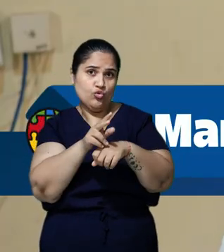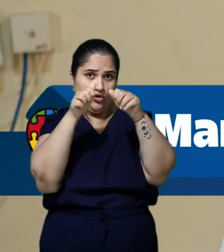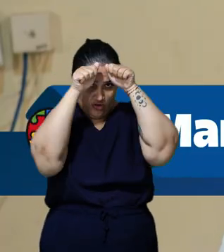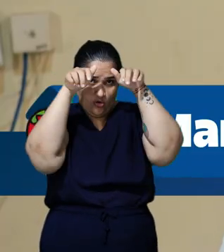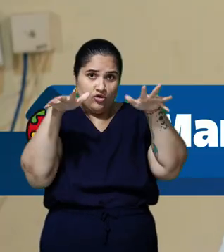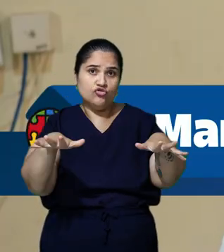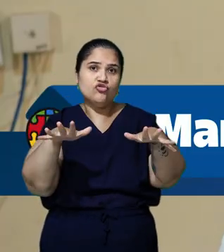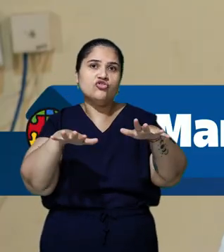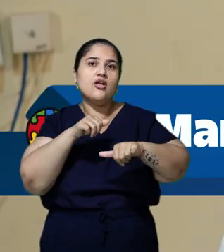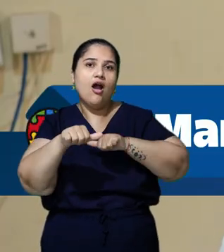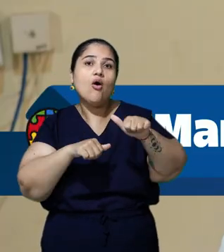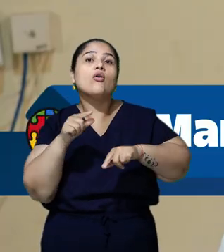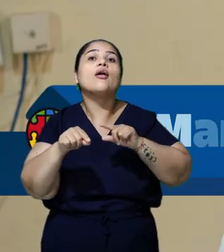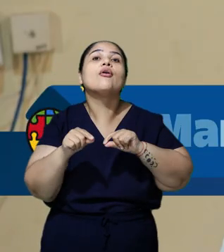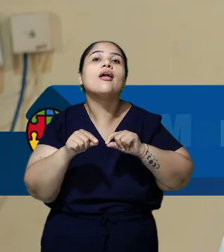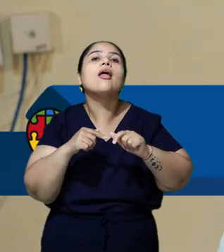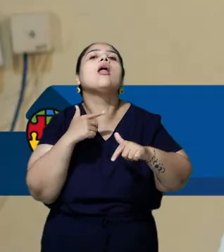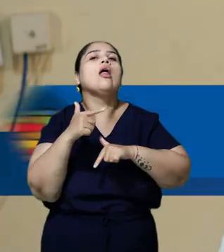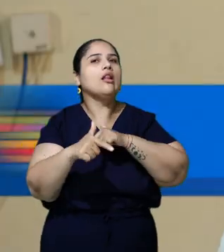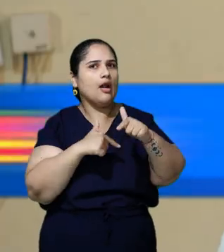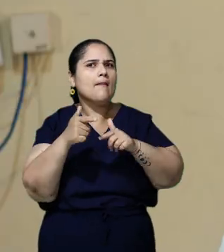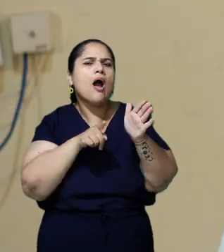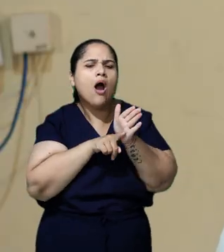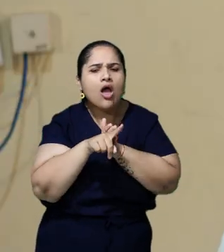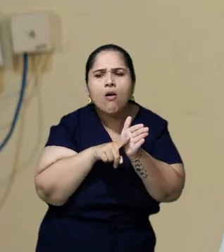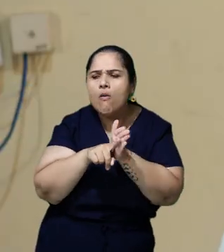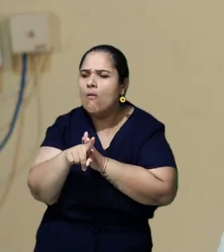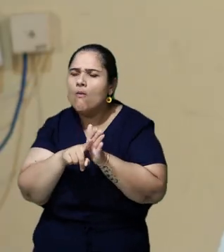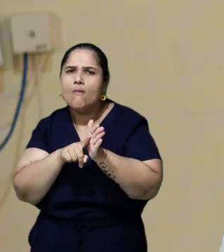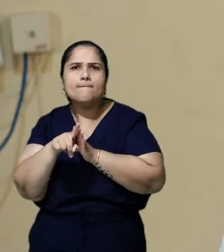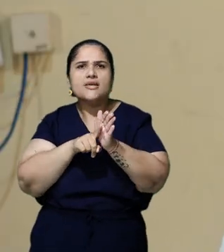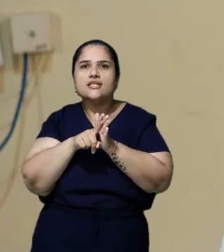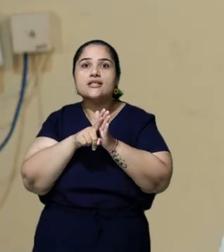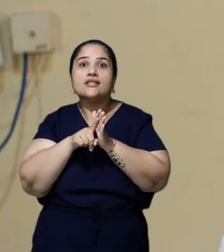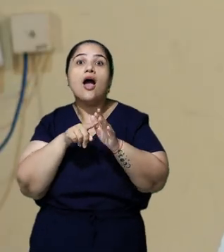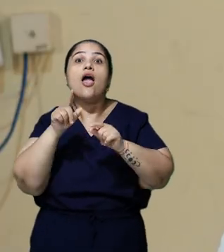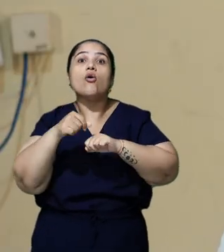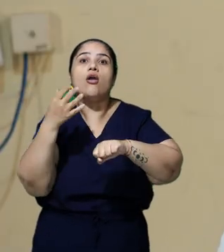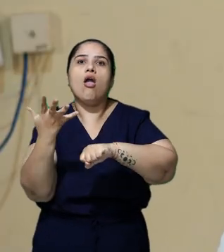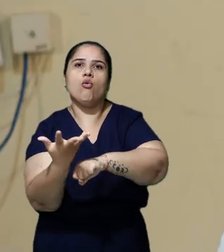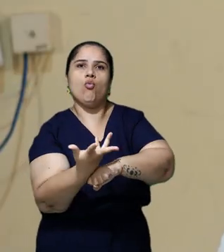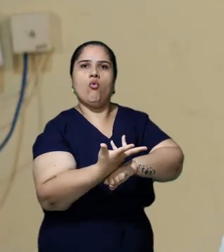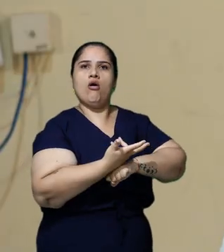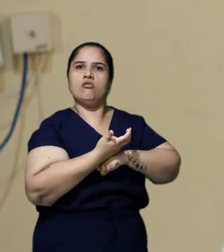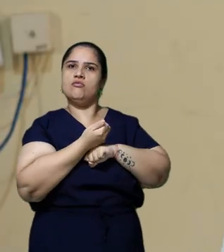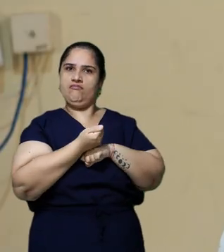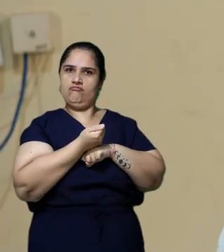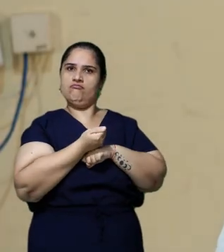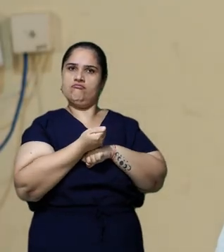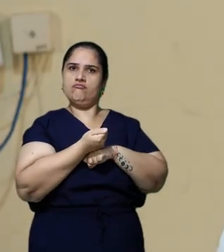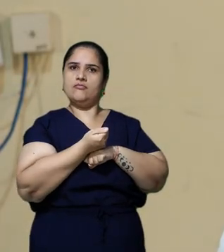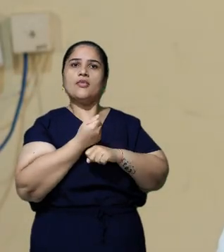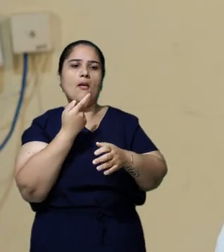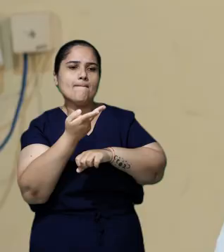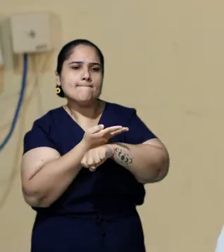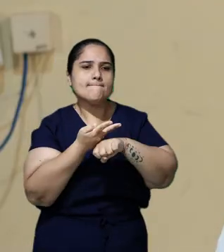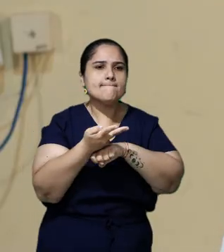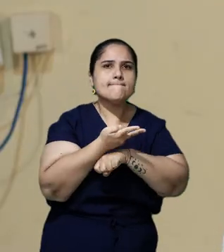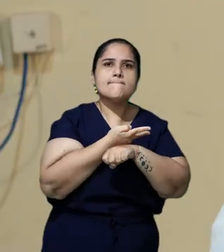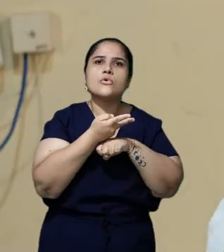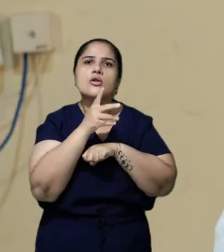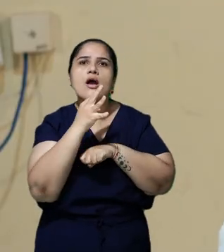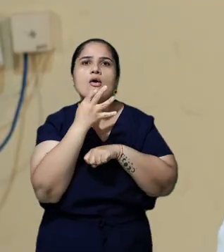atualizado é trabalhar, é pesquisar, é qualificar-se, é buscar o